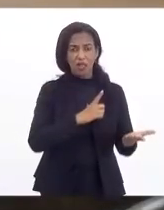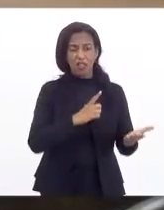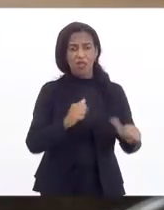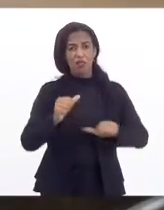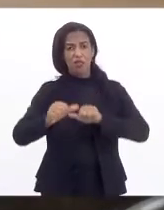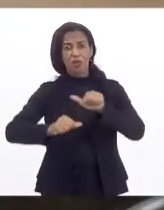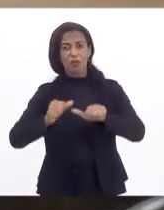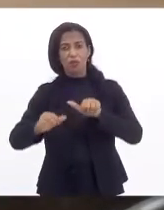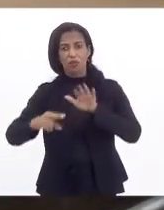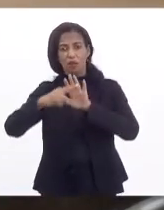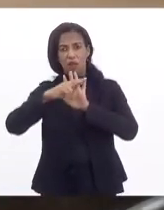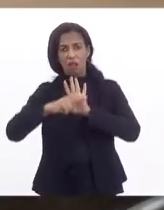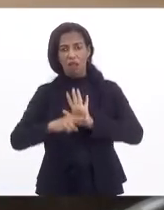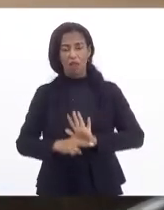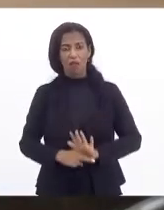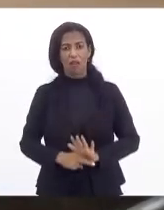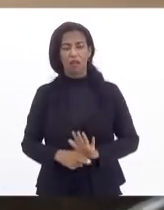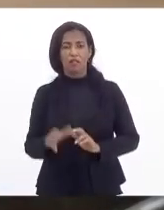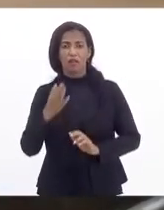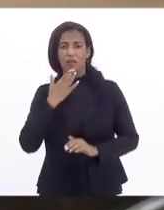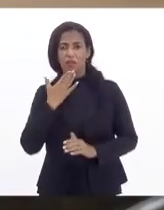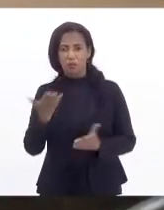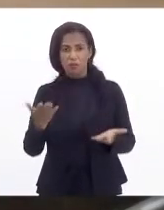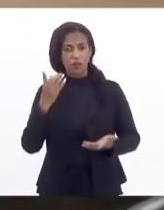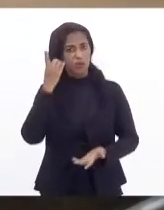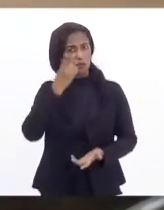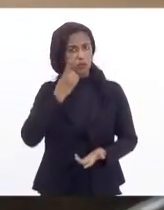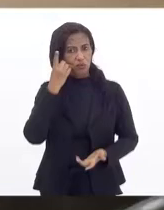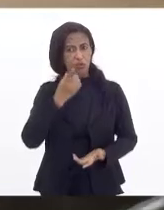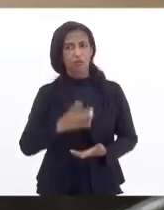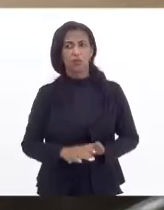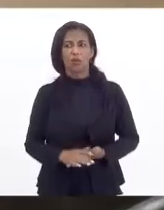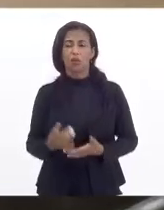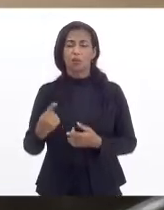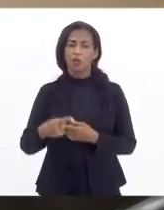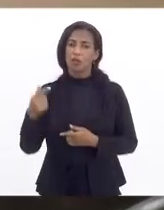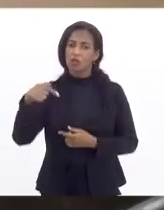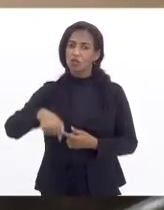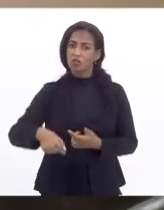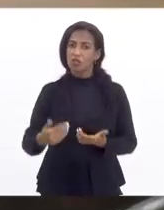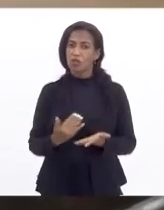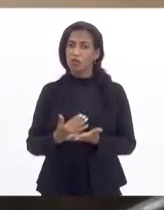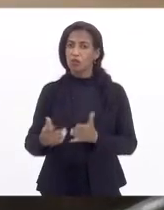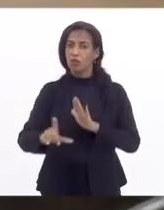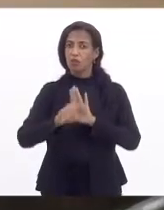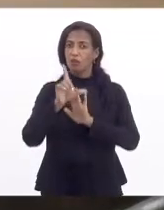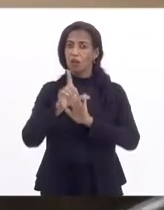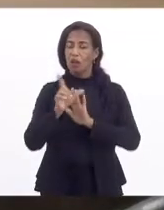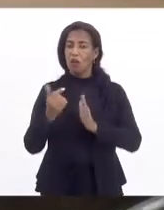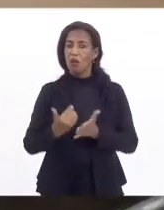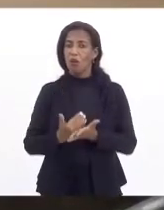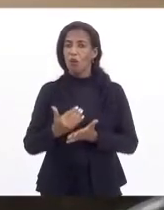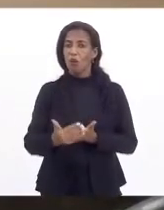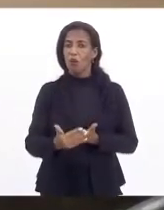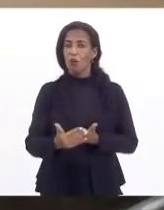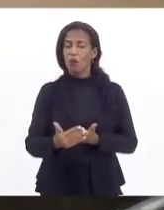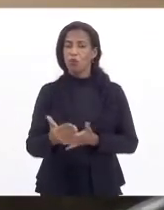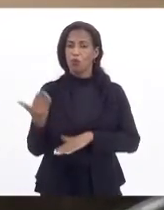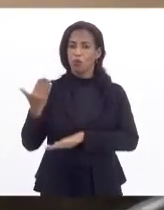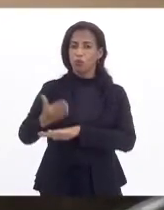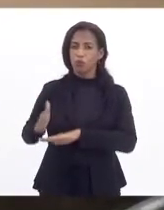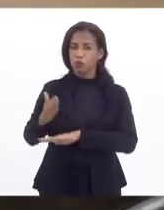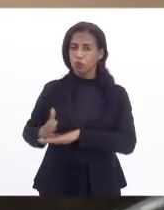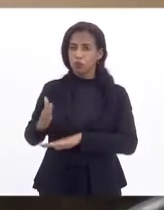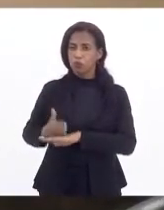nas normas. Então, eu queria fazer um apelo aos deputados, porque a gente aqui, no início da legislatura, começou com uma prática